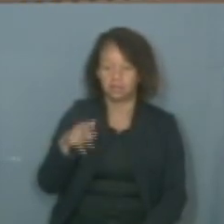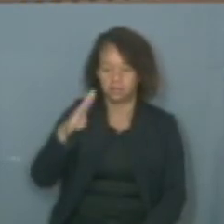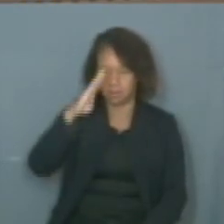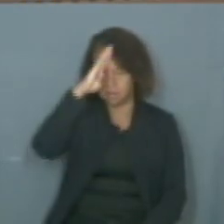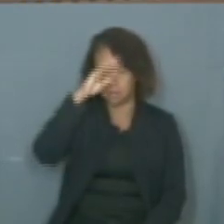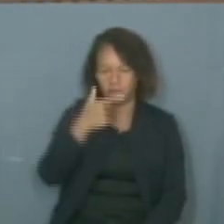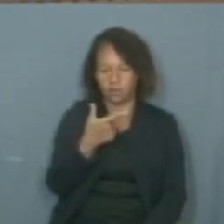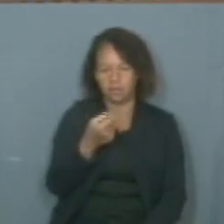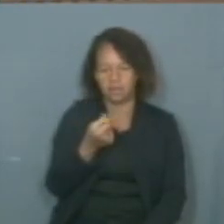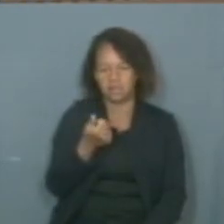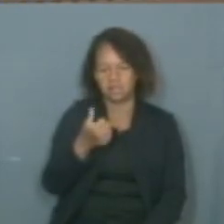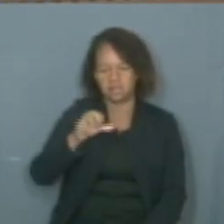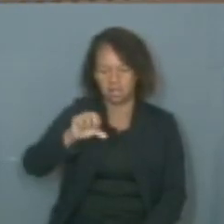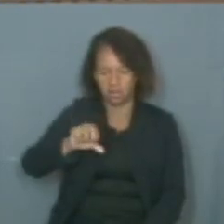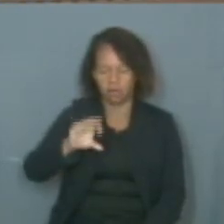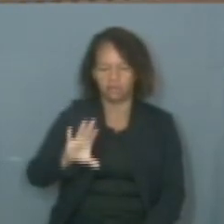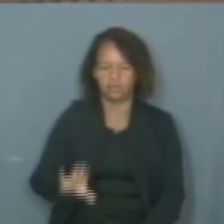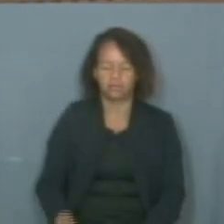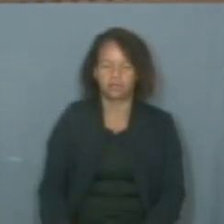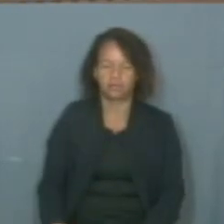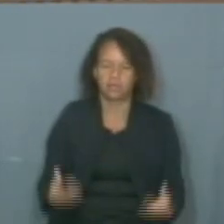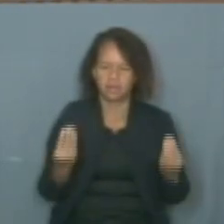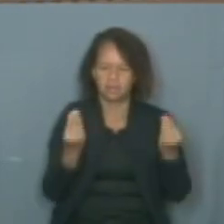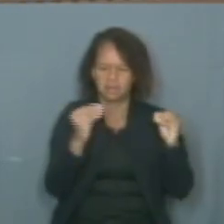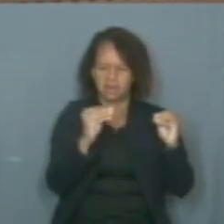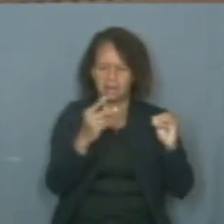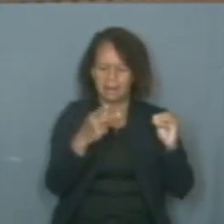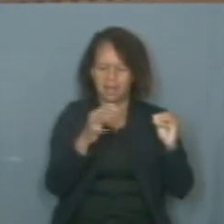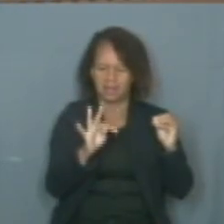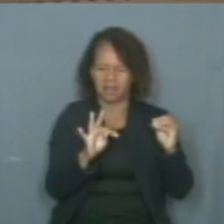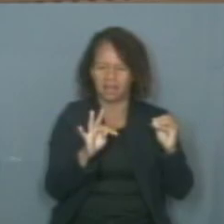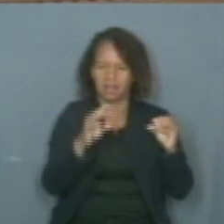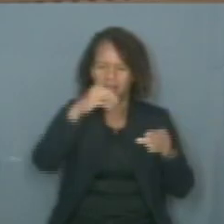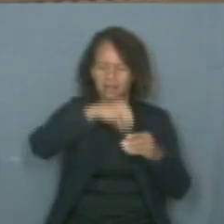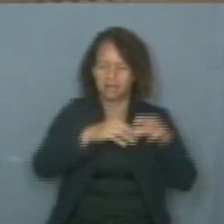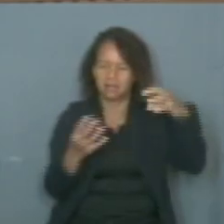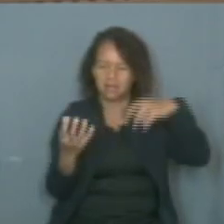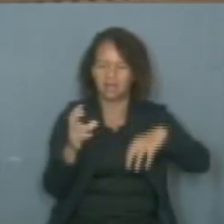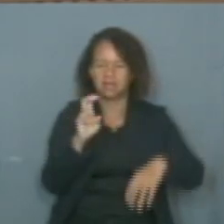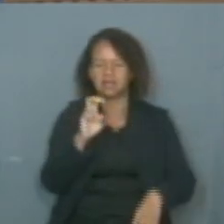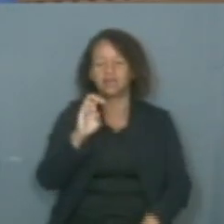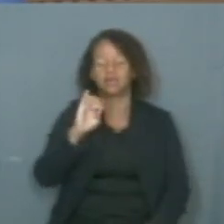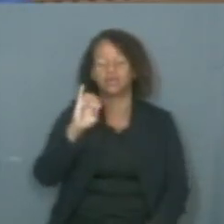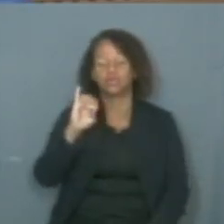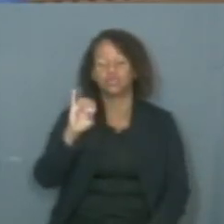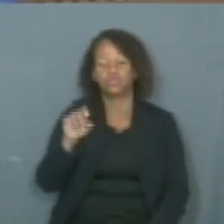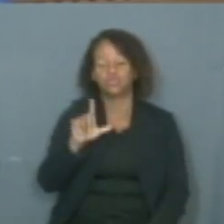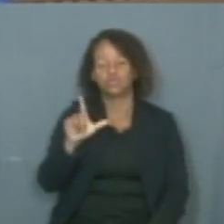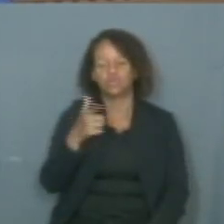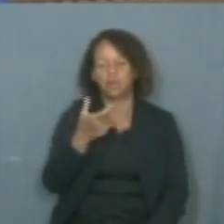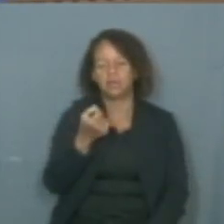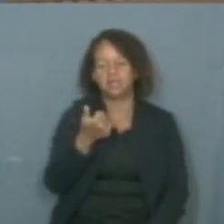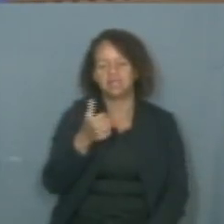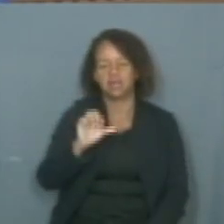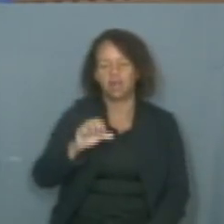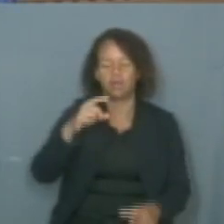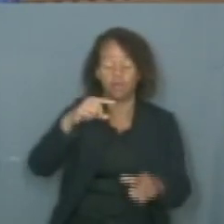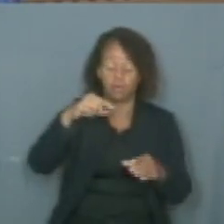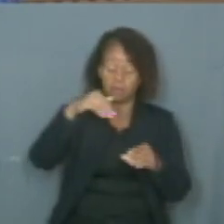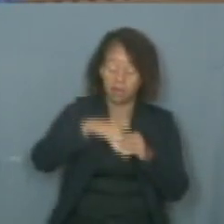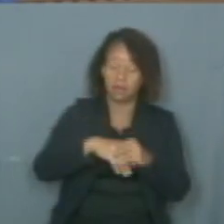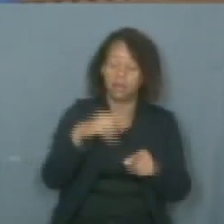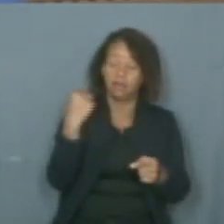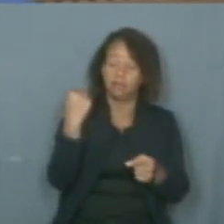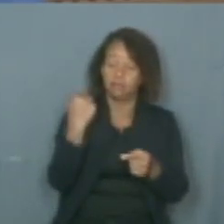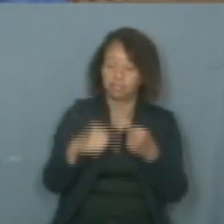Bolsonaro em 2019. Olha esse post aqui de quem? Do PT no Senado, dia 5 de junho de 2019. O PT votou